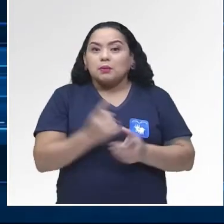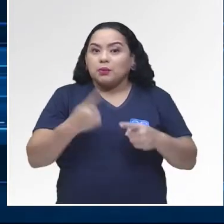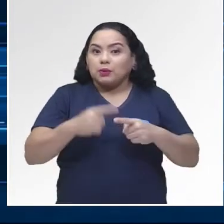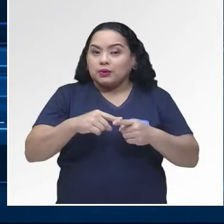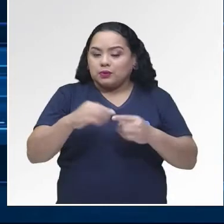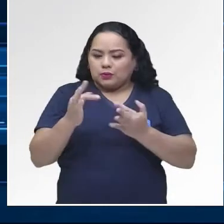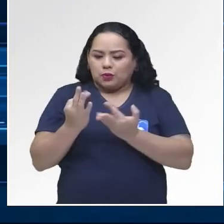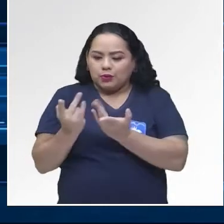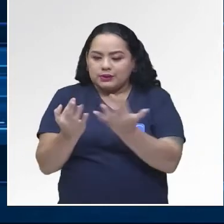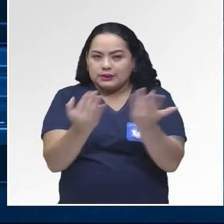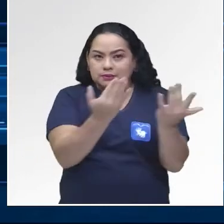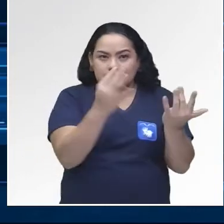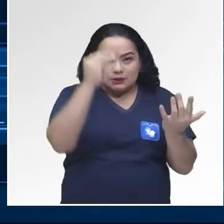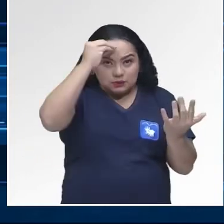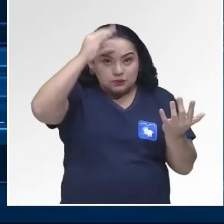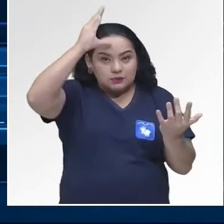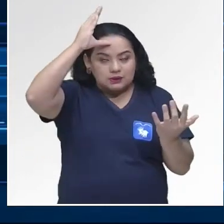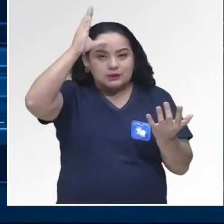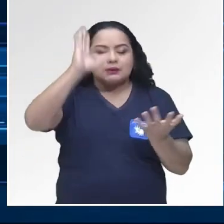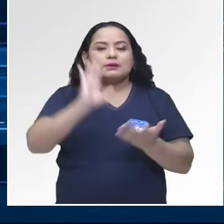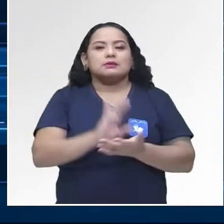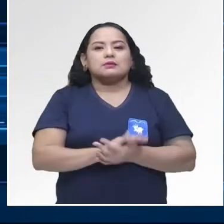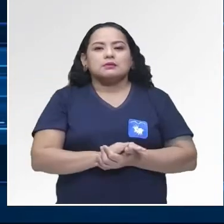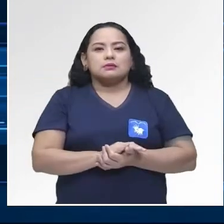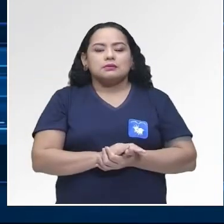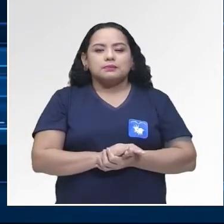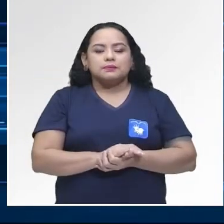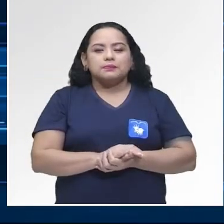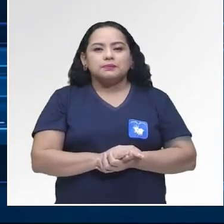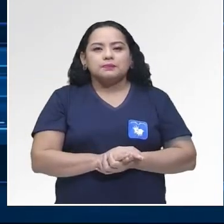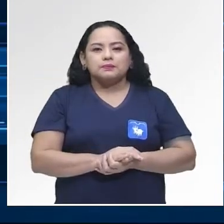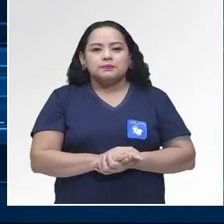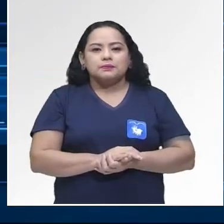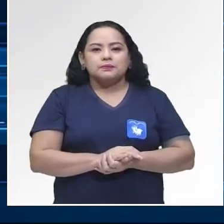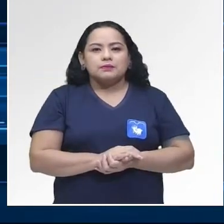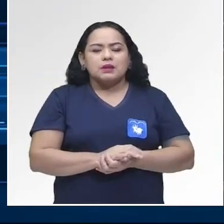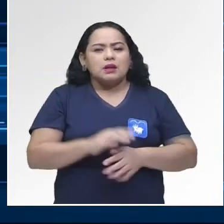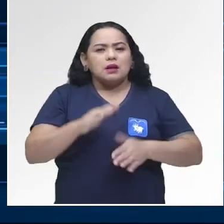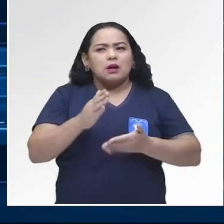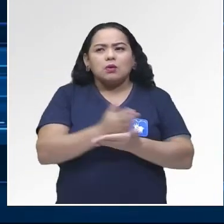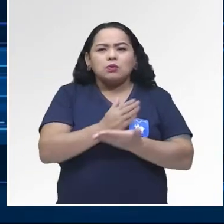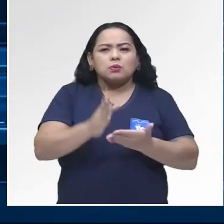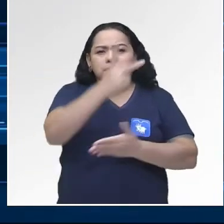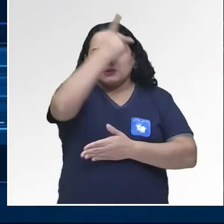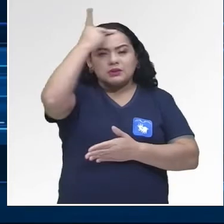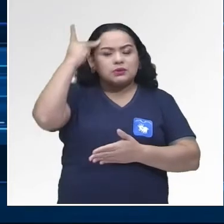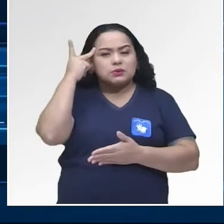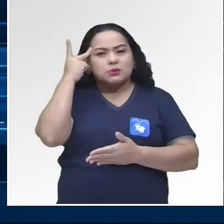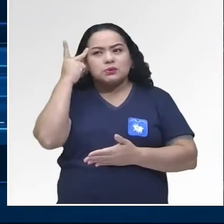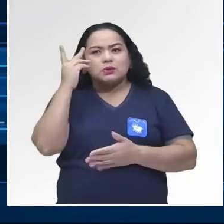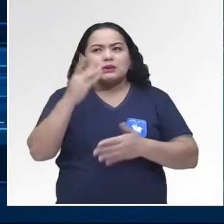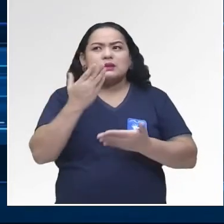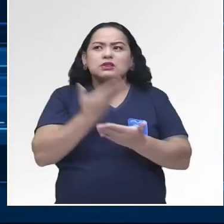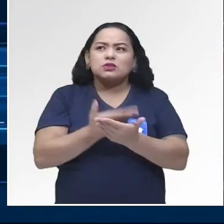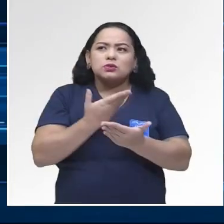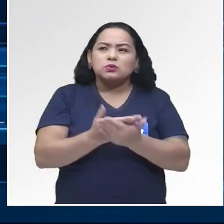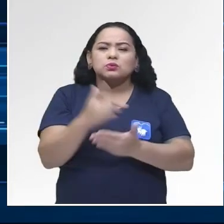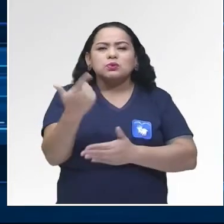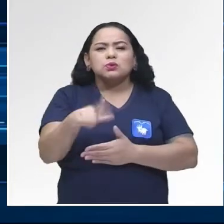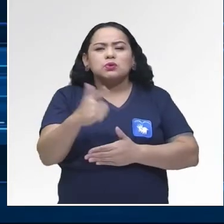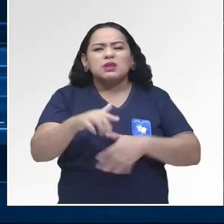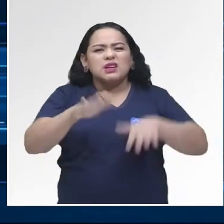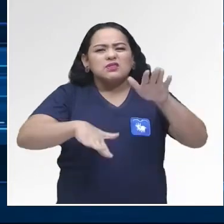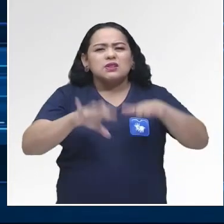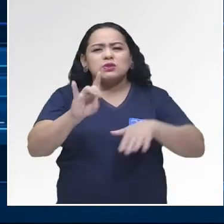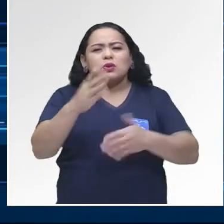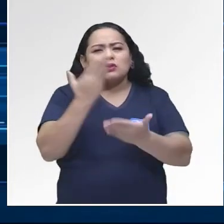vê muitas vezes, tem pessoas que você pode conhecer aí, que não tem nenhum tipo de estudo, às vezes parou no primário,